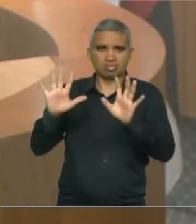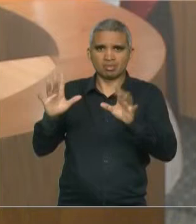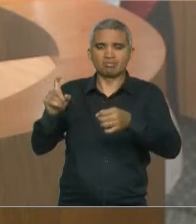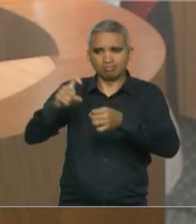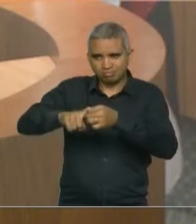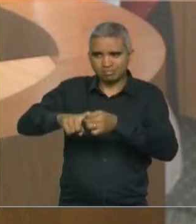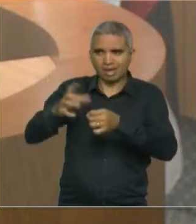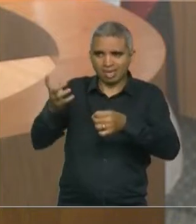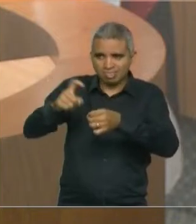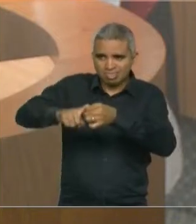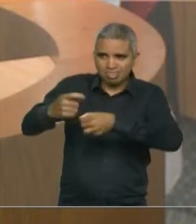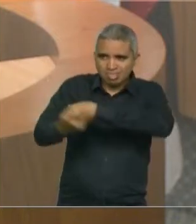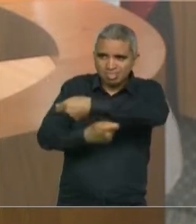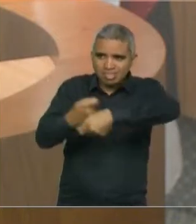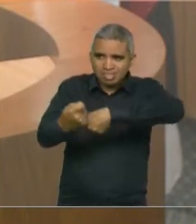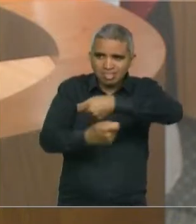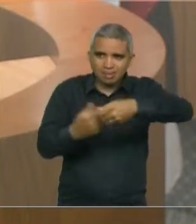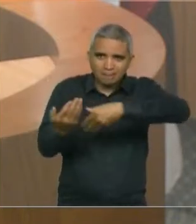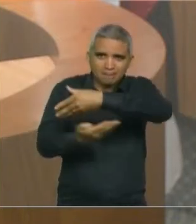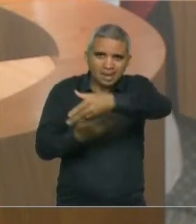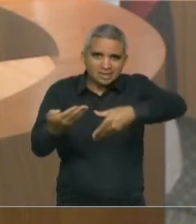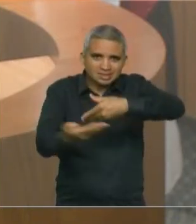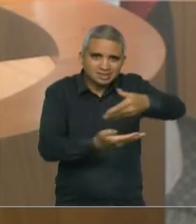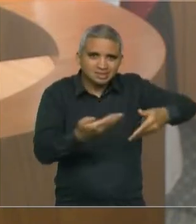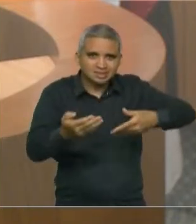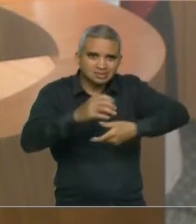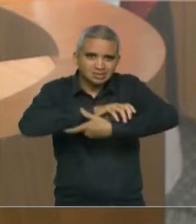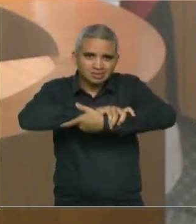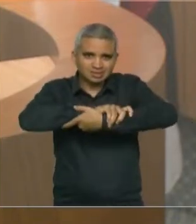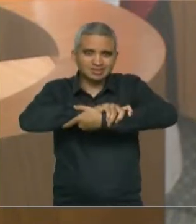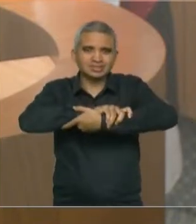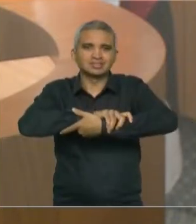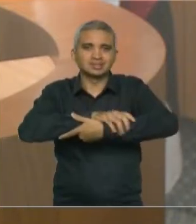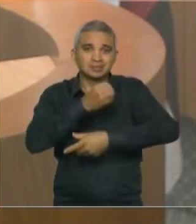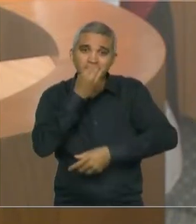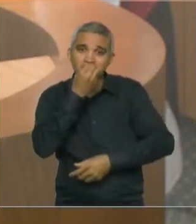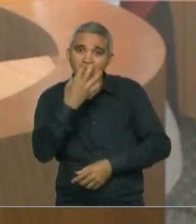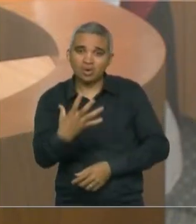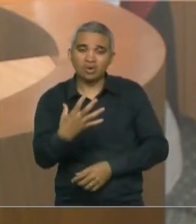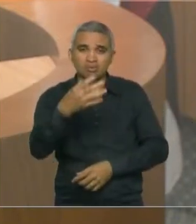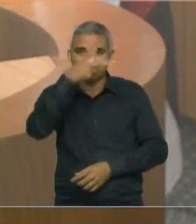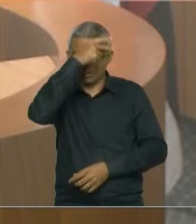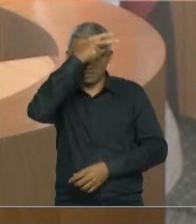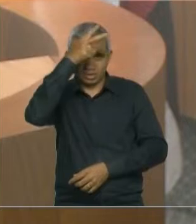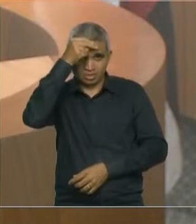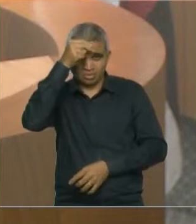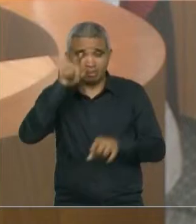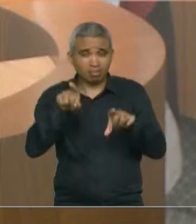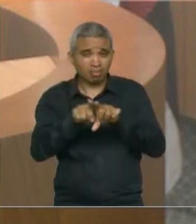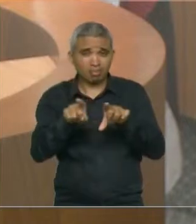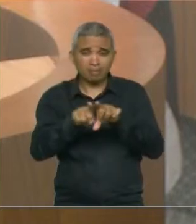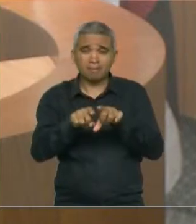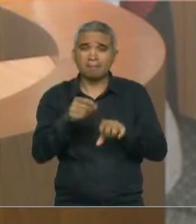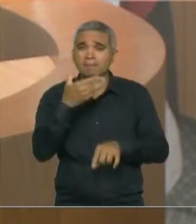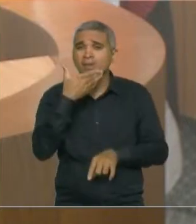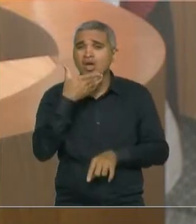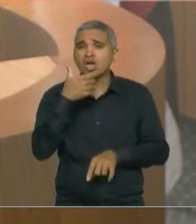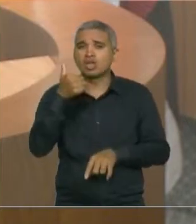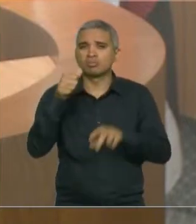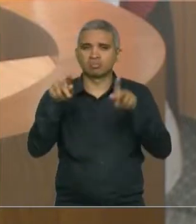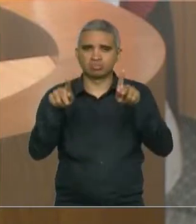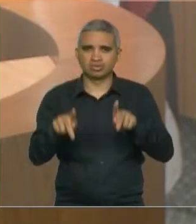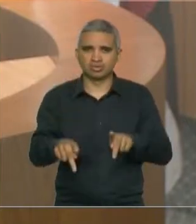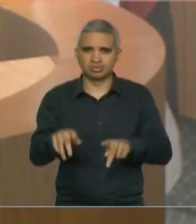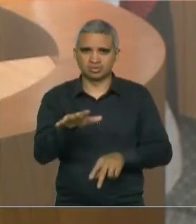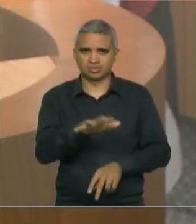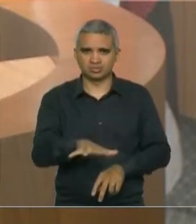porque está sendo bom para os municípios e, principalmente, e melhor ainda, para a população. Portanto, eu